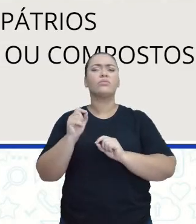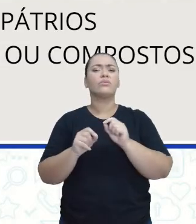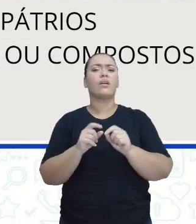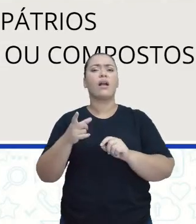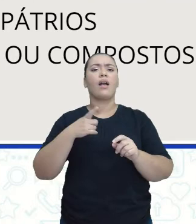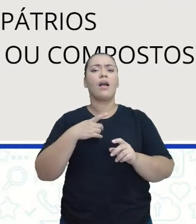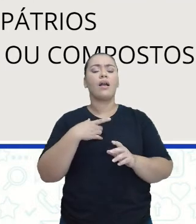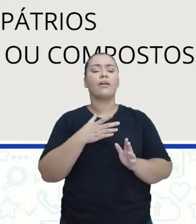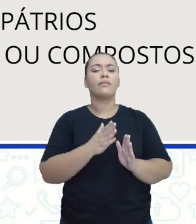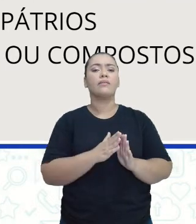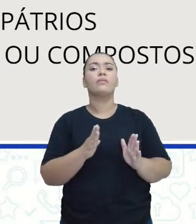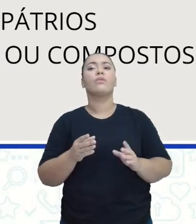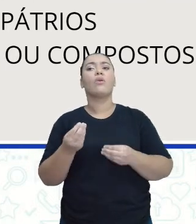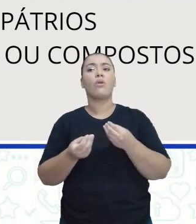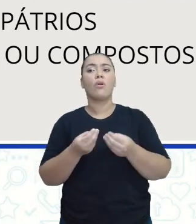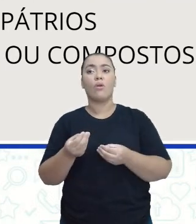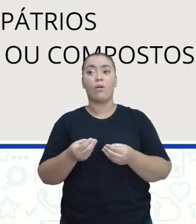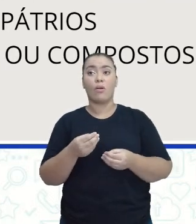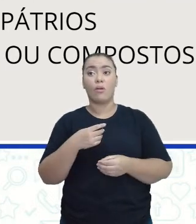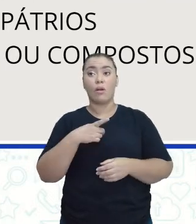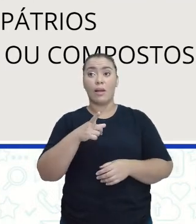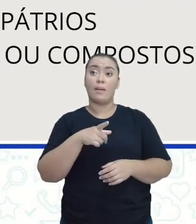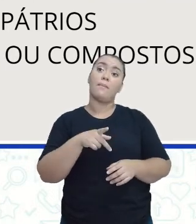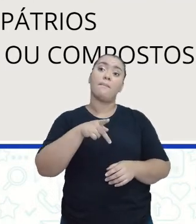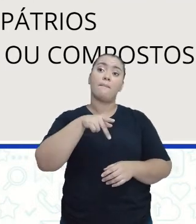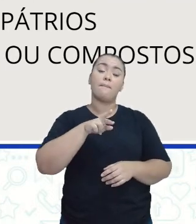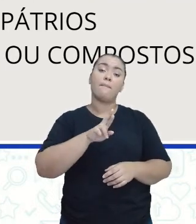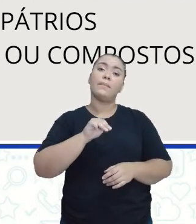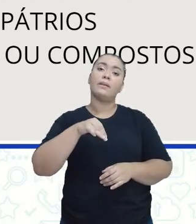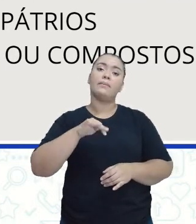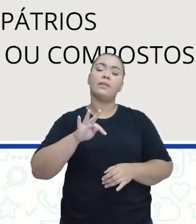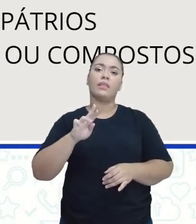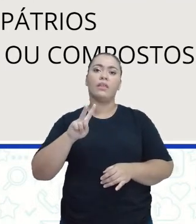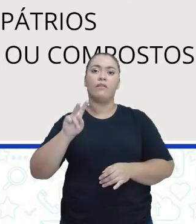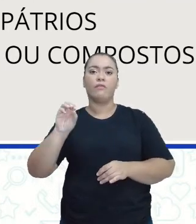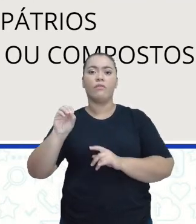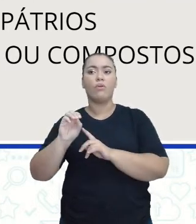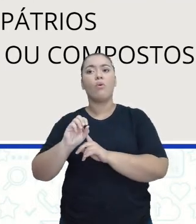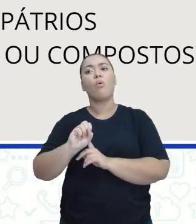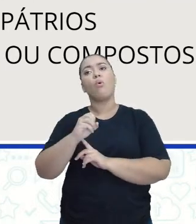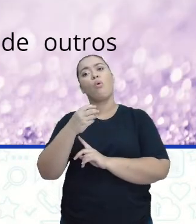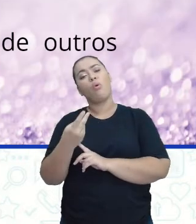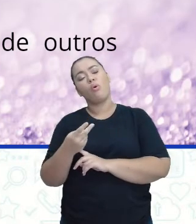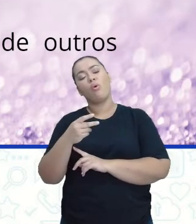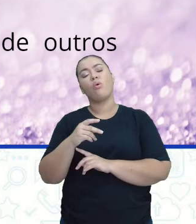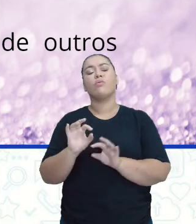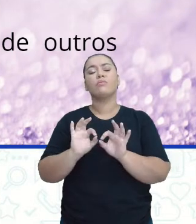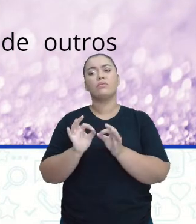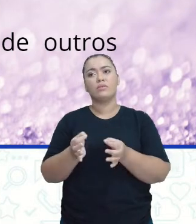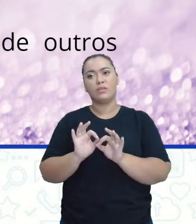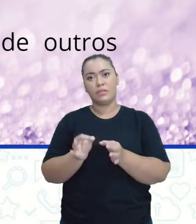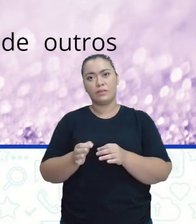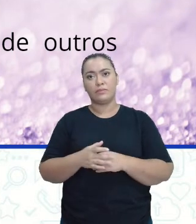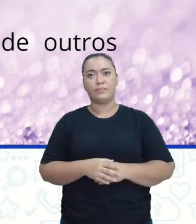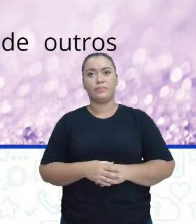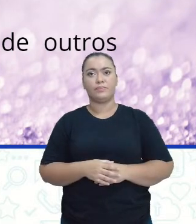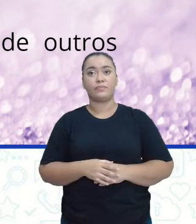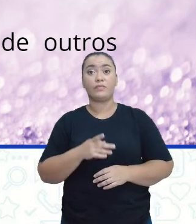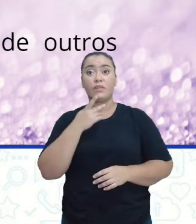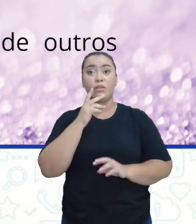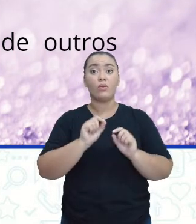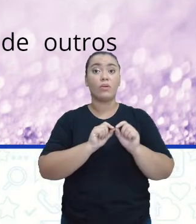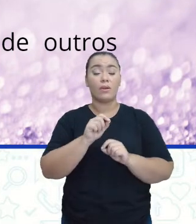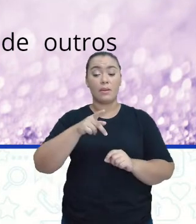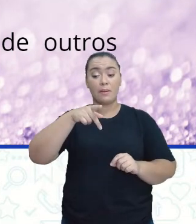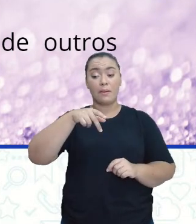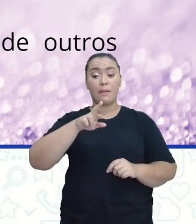são classificados em primitivo ou derivado, pátrios, simples ou compostos. E aí, quando eu falo em